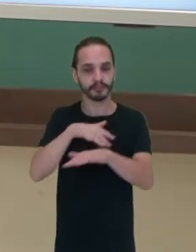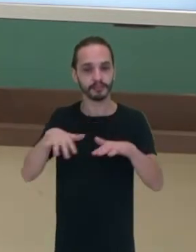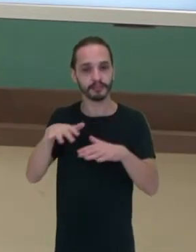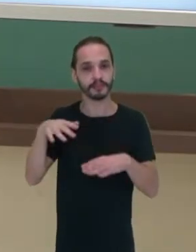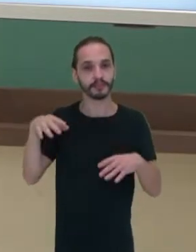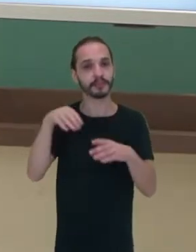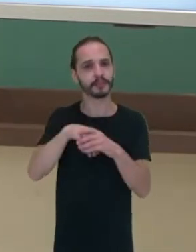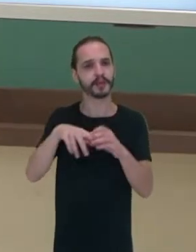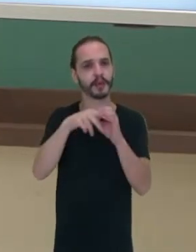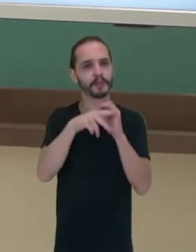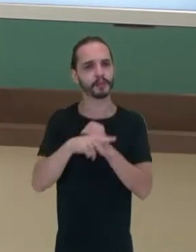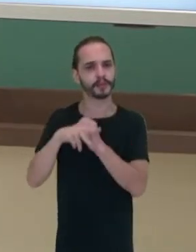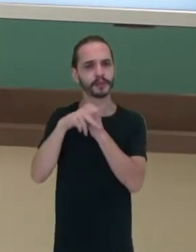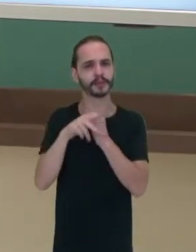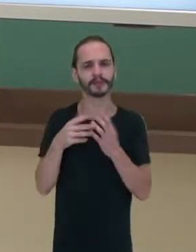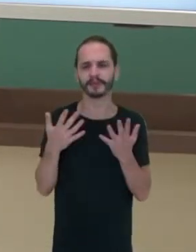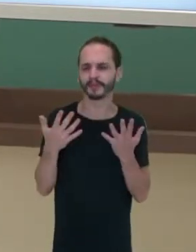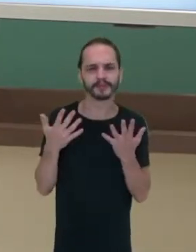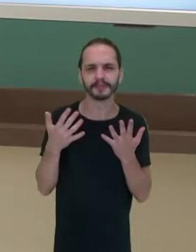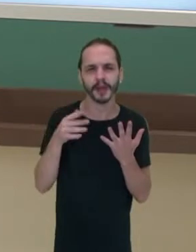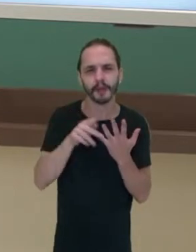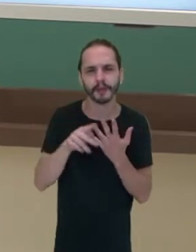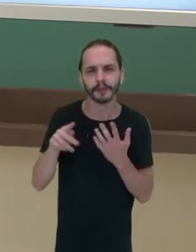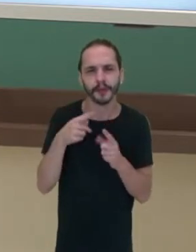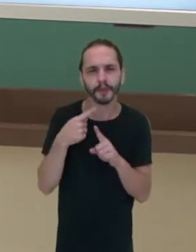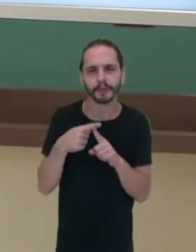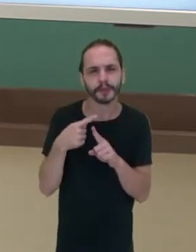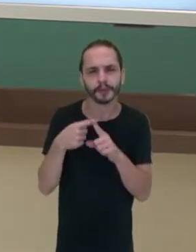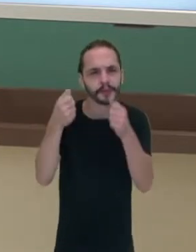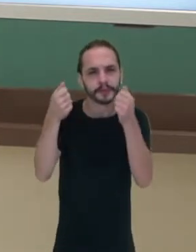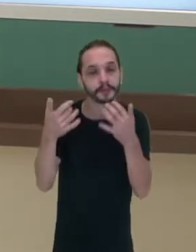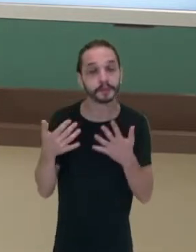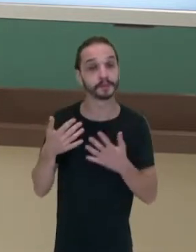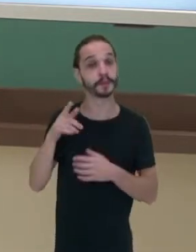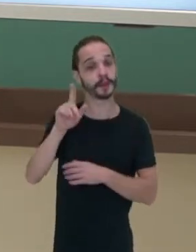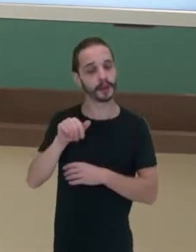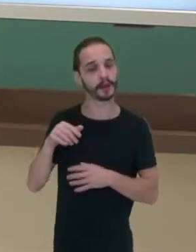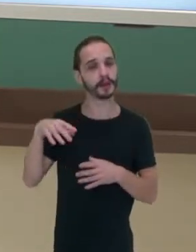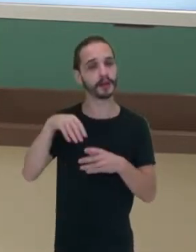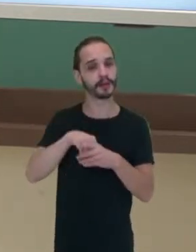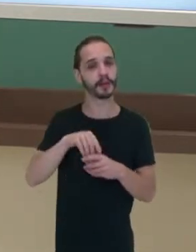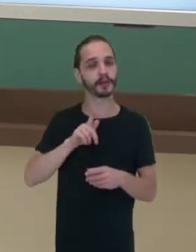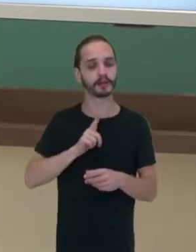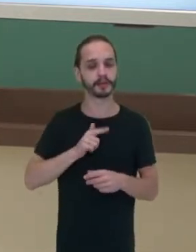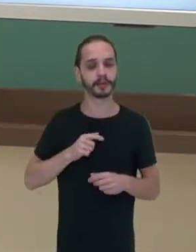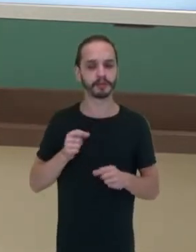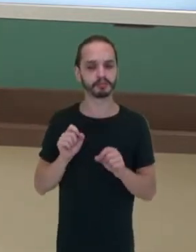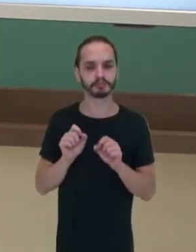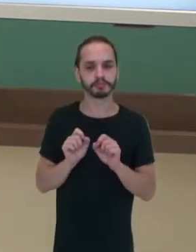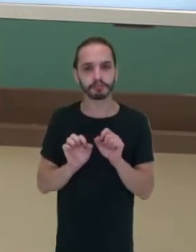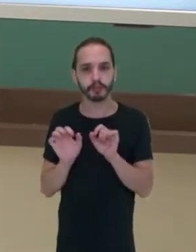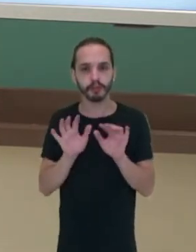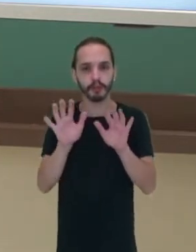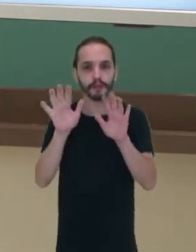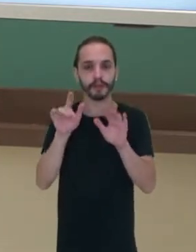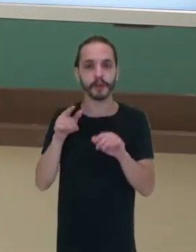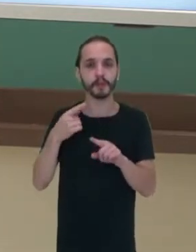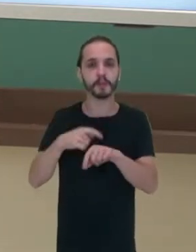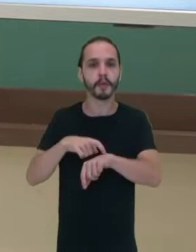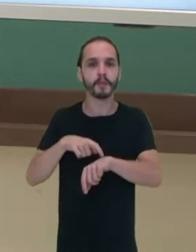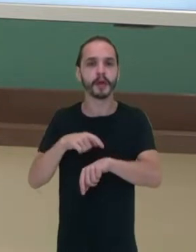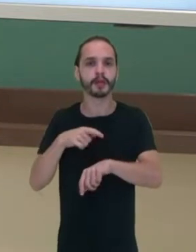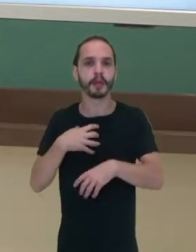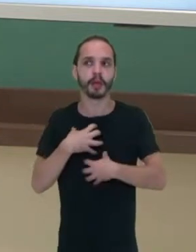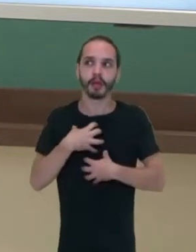reino protista. Mas professora, como assim? Por quê? Bom, são substâncias que elas liberam, né? Quando elas se sentem